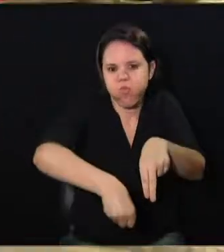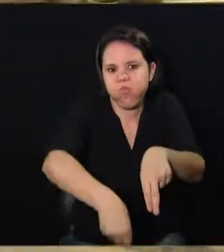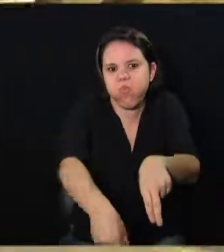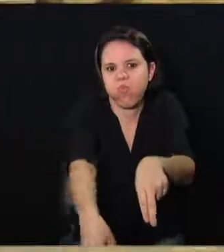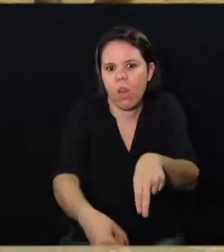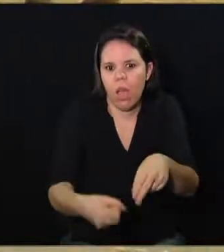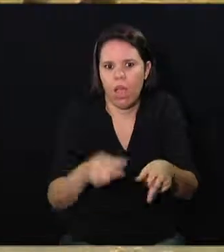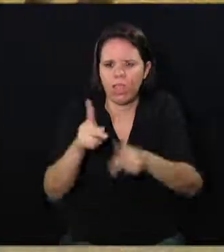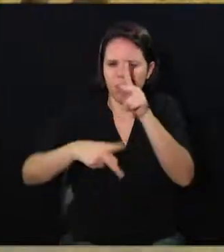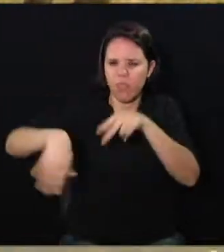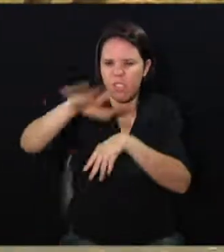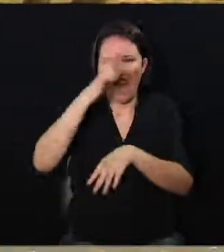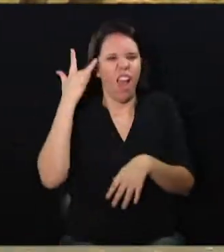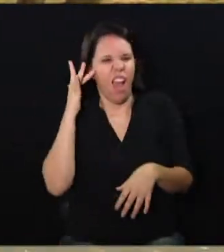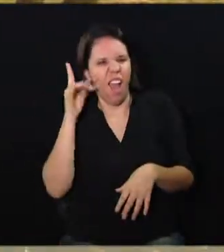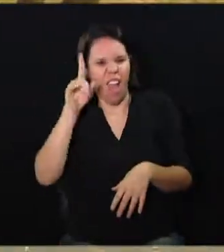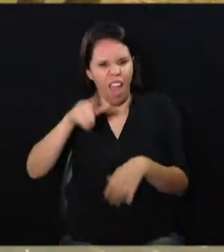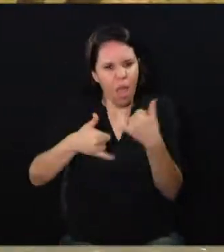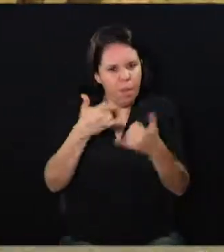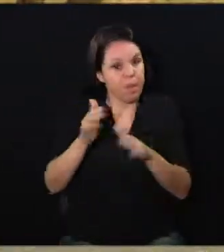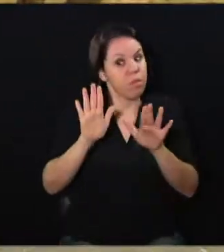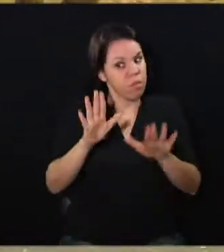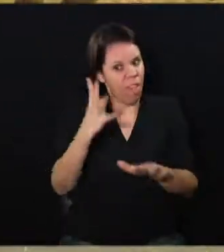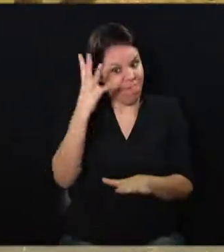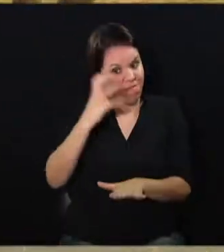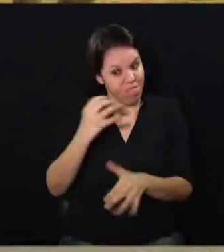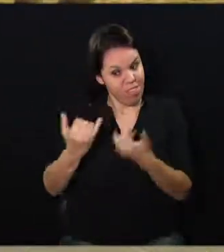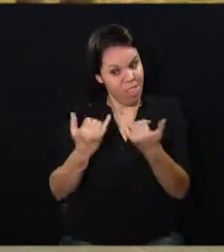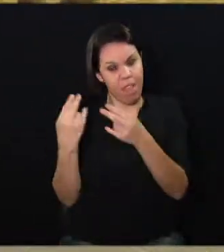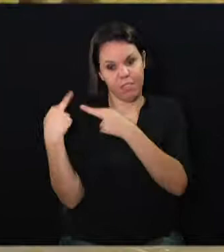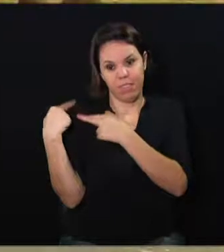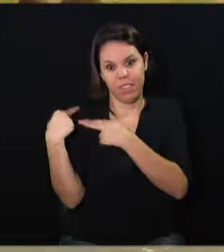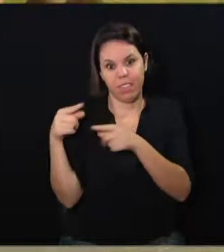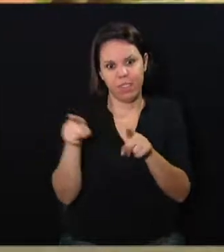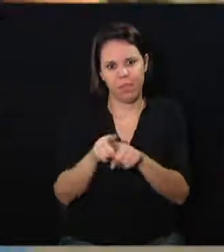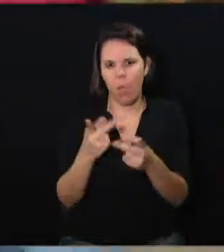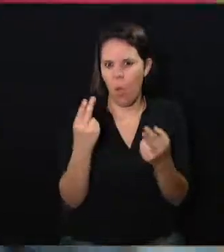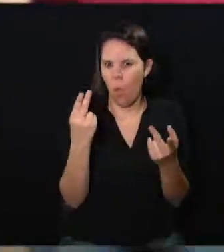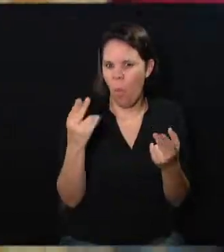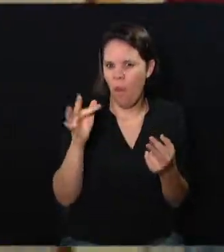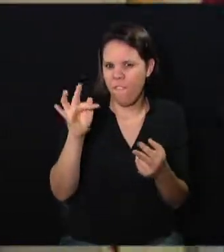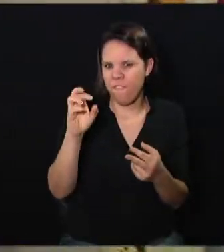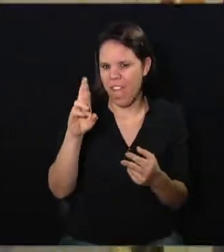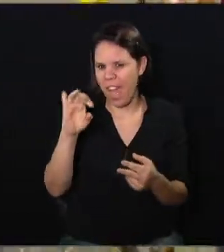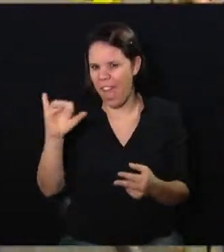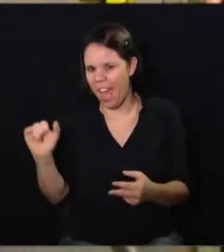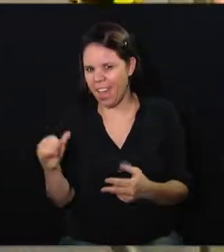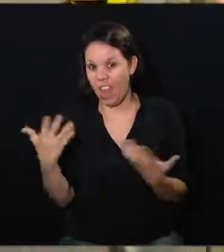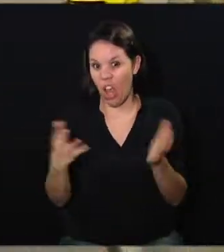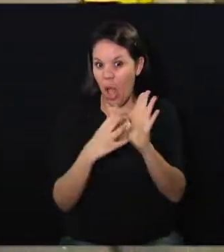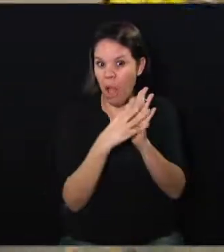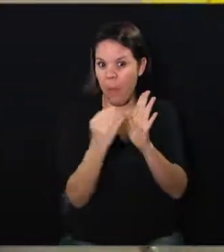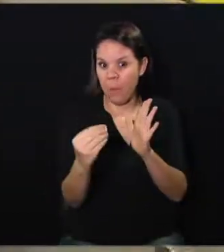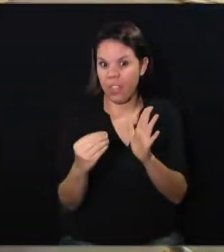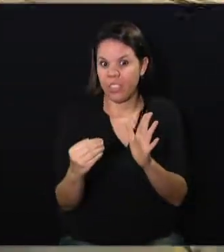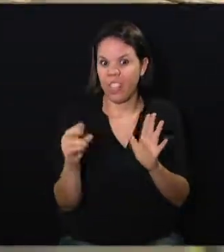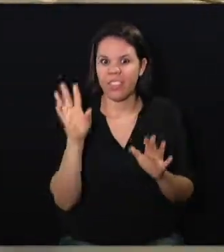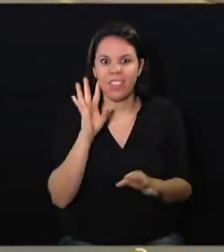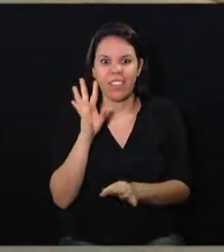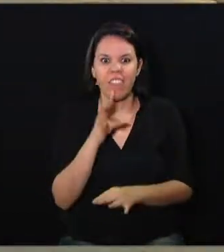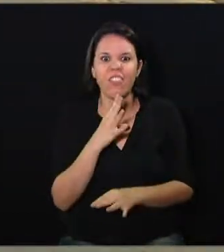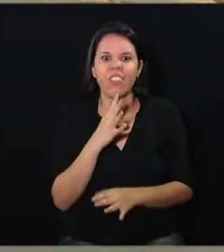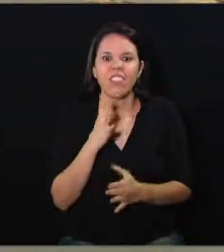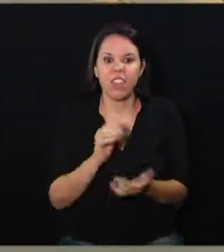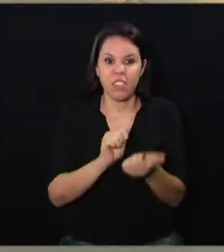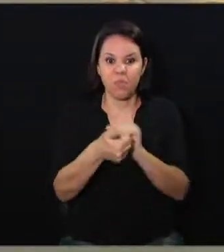gente acha que é uma brincadeira, mas para quem leva a sério, isso aqui parece uma Ferrari. É a modalidade que nós vamos conhecer agora. Olha o esporte